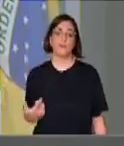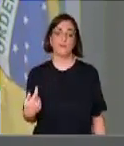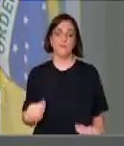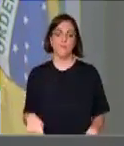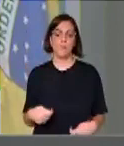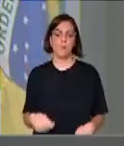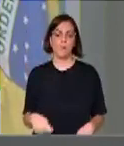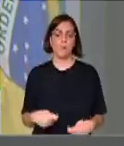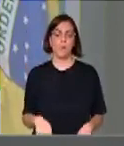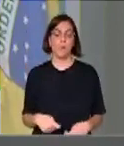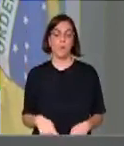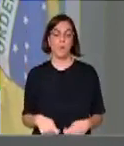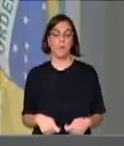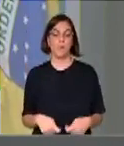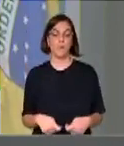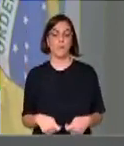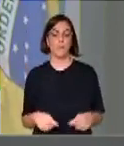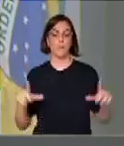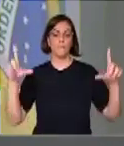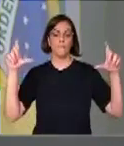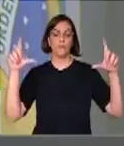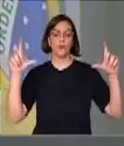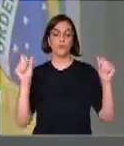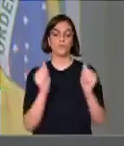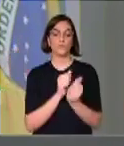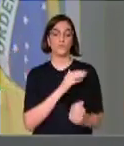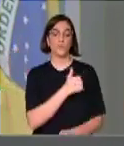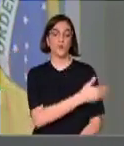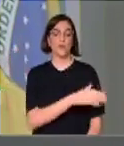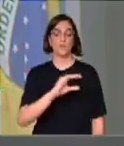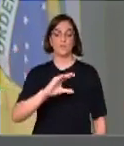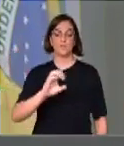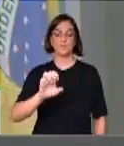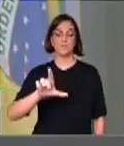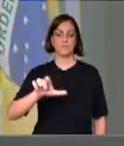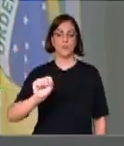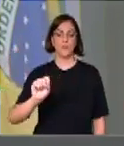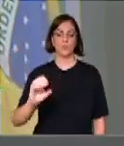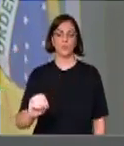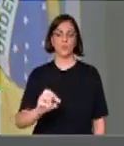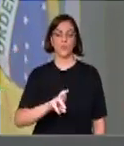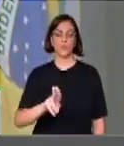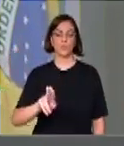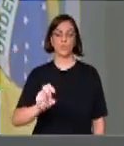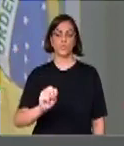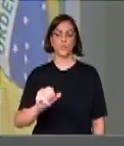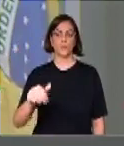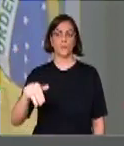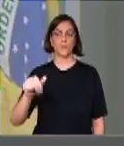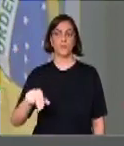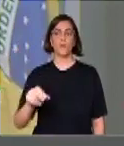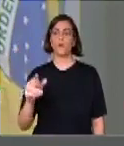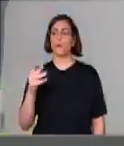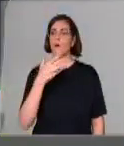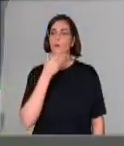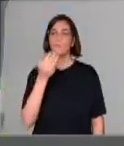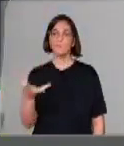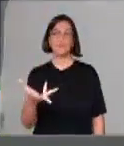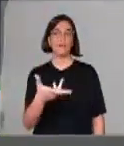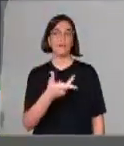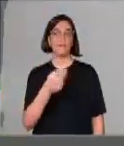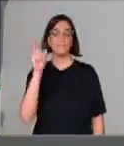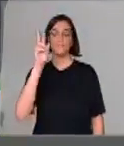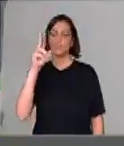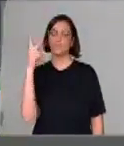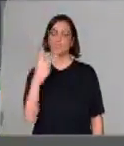tirar uma foto com o Celso Russomano, tem que tirar. Por ser um grande homem, uma história de vida linda,